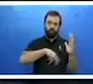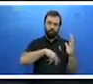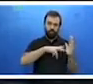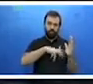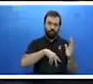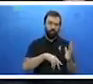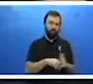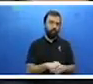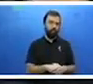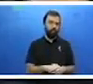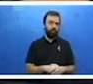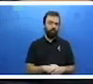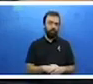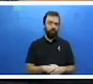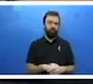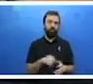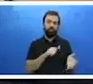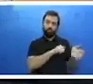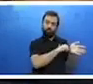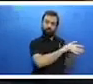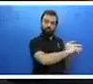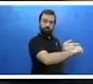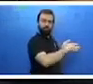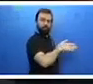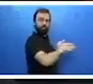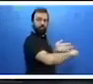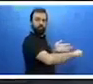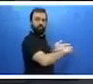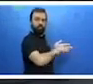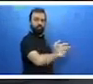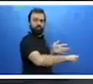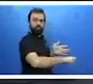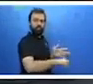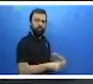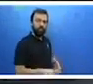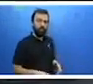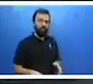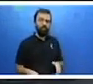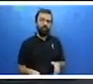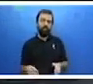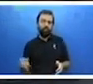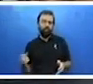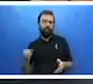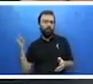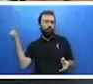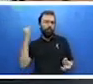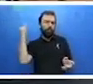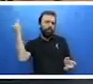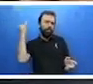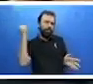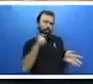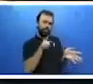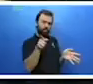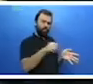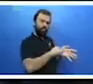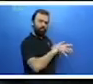aula e percebam, já está grifado. Lembra, tudo que é importante a gente já vai